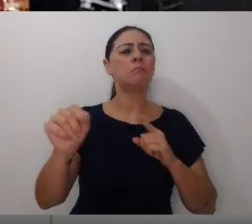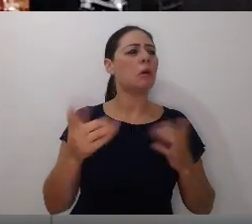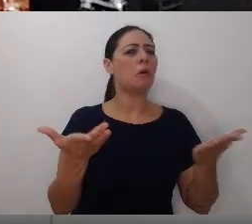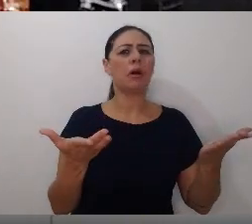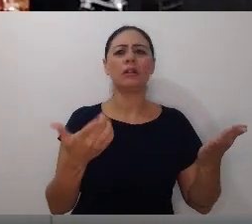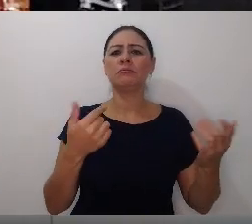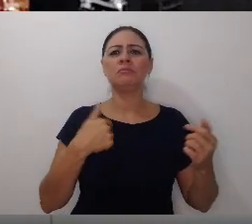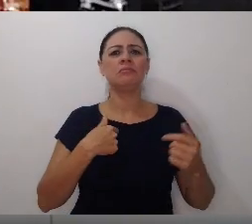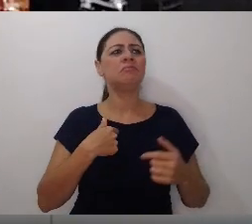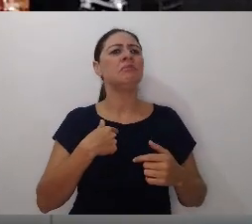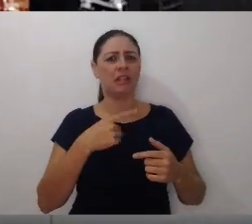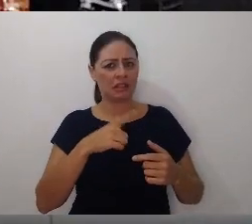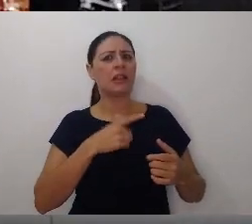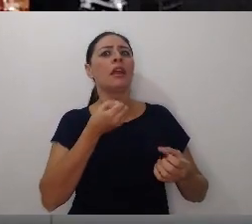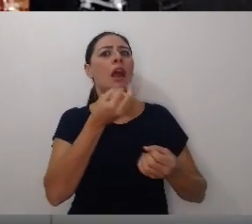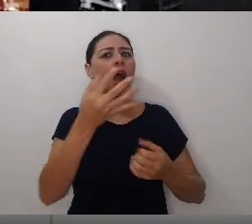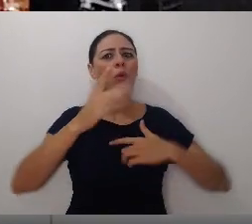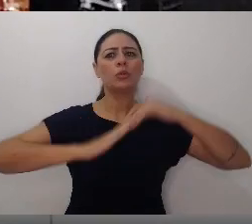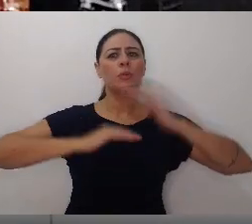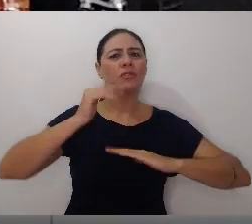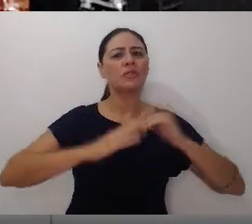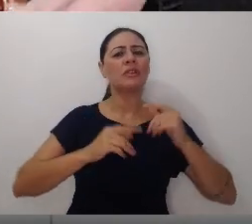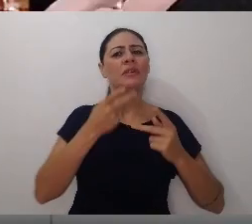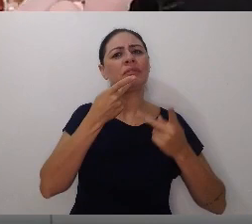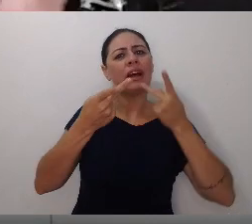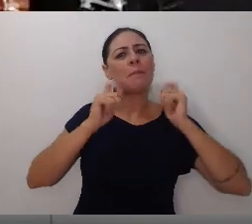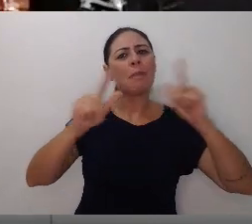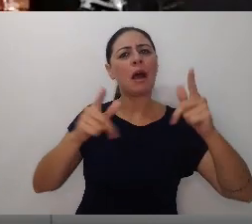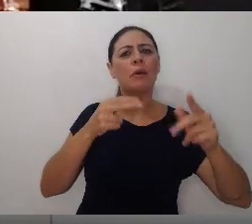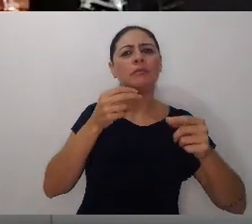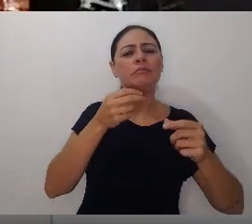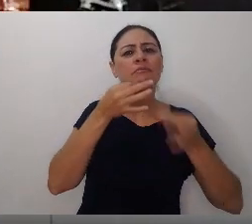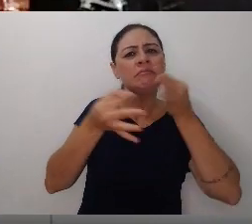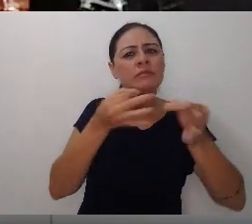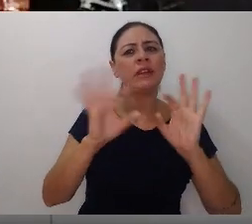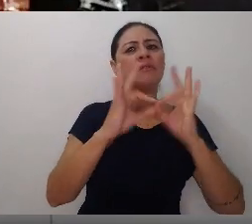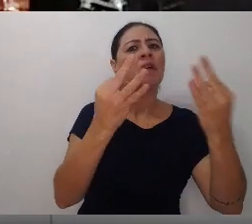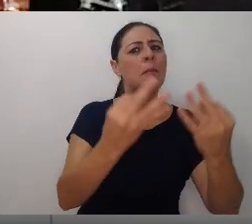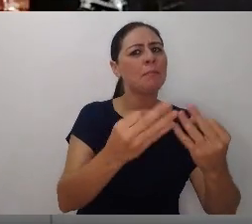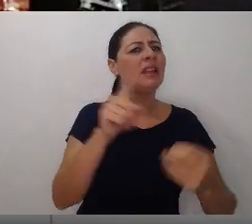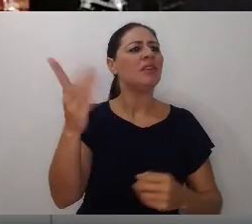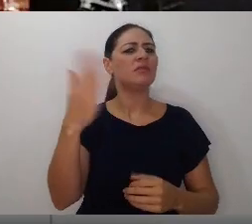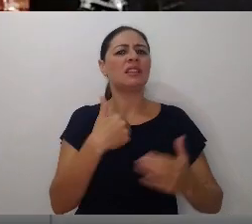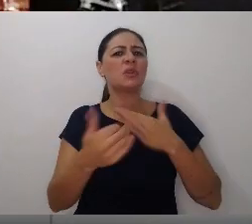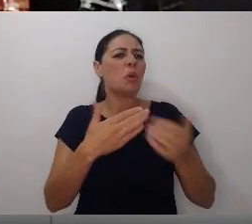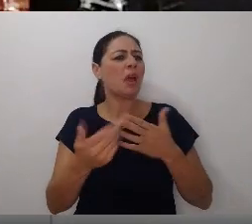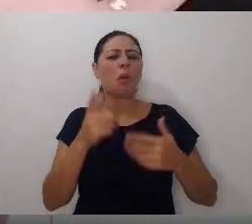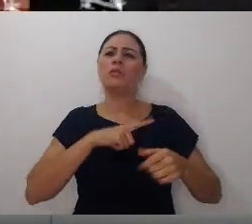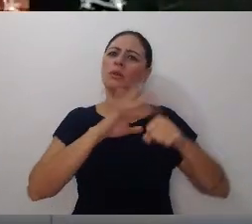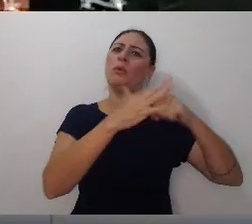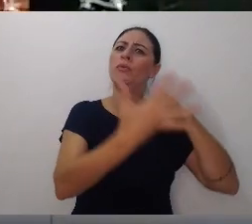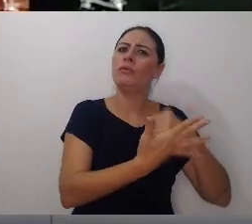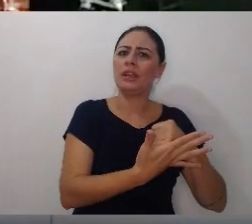mandaram embora, disseram que horror, tem profissional que até critica a família. que horror você está trazendo a tua criança aqui por tal coisa, com